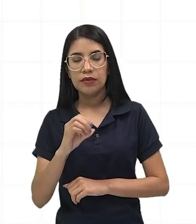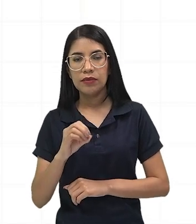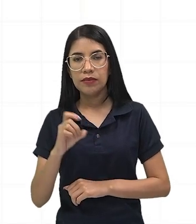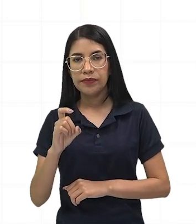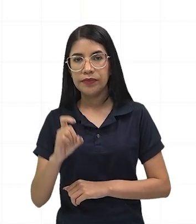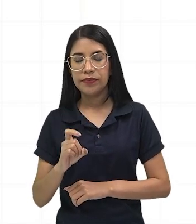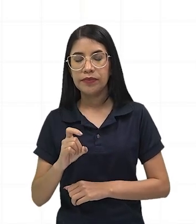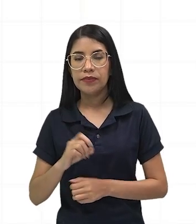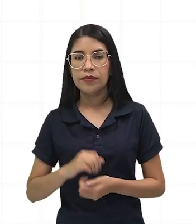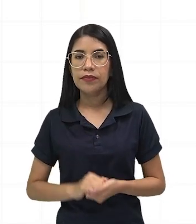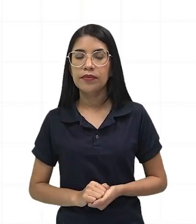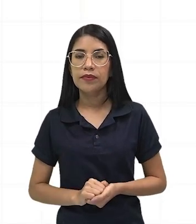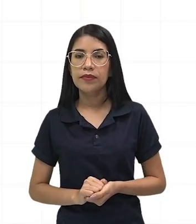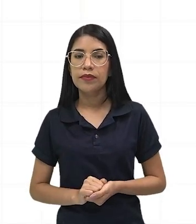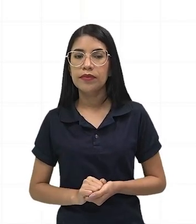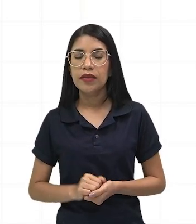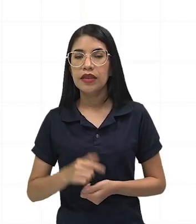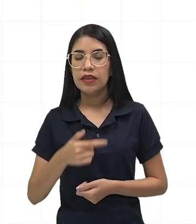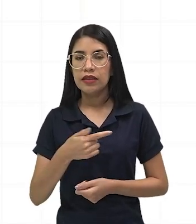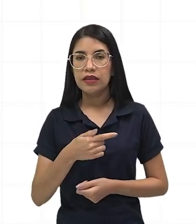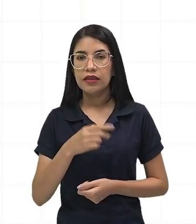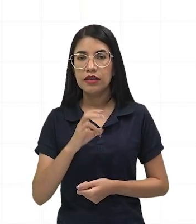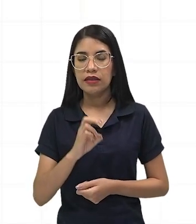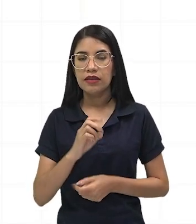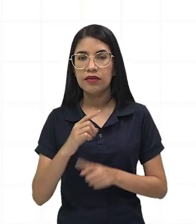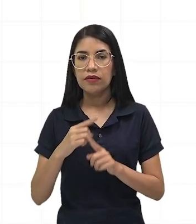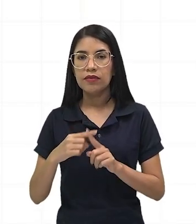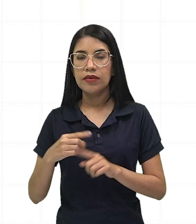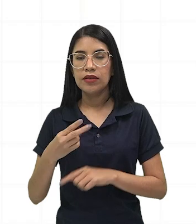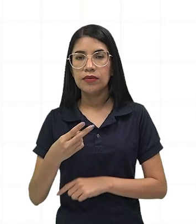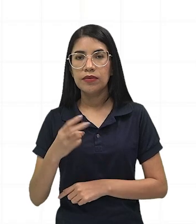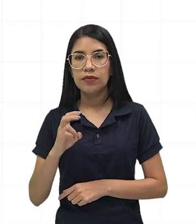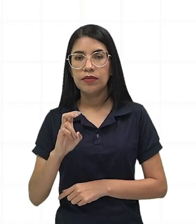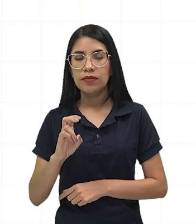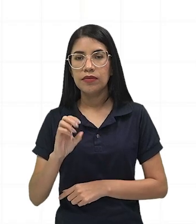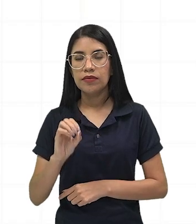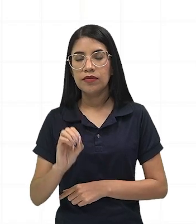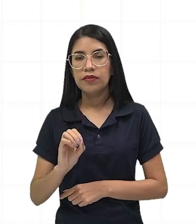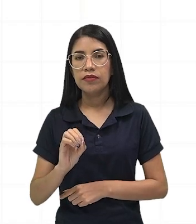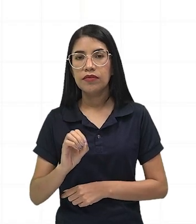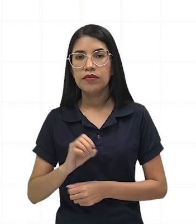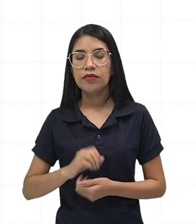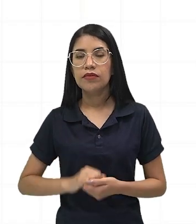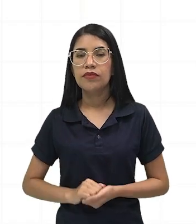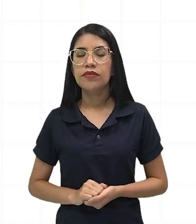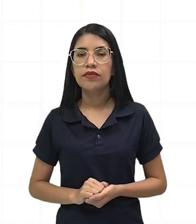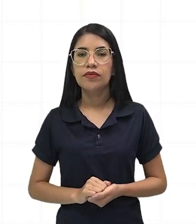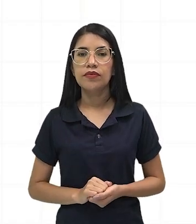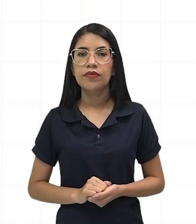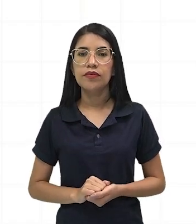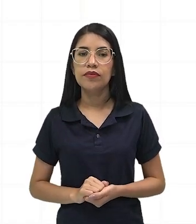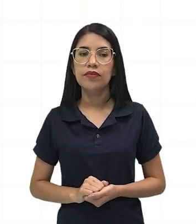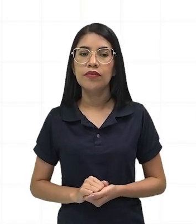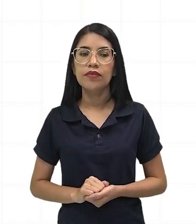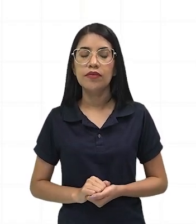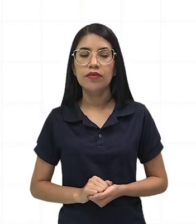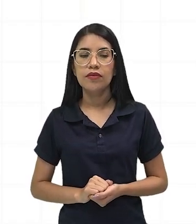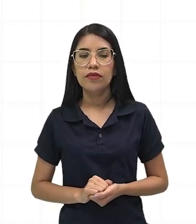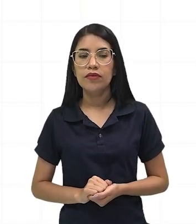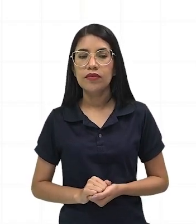50x. E aí, 75 vezes 250. Agora você vai fazer conta, olha. Então,